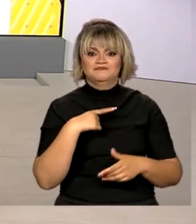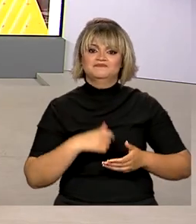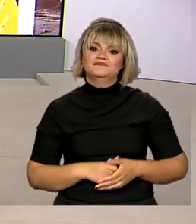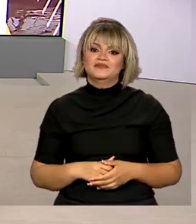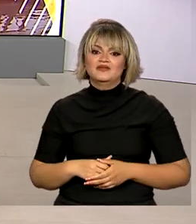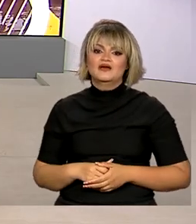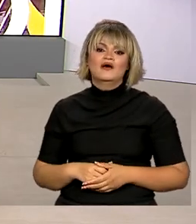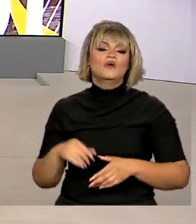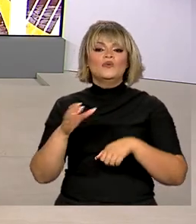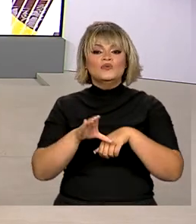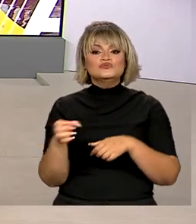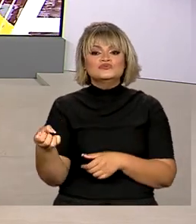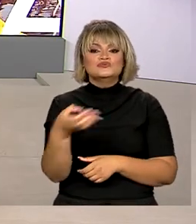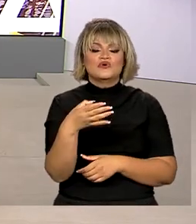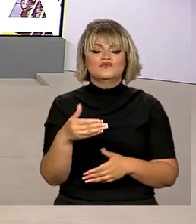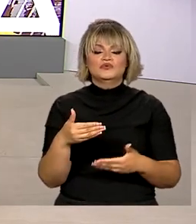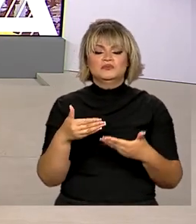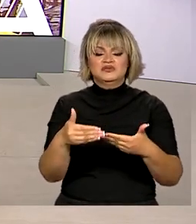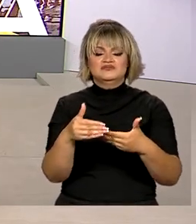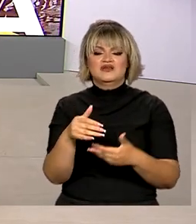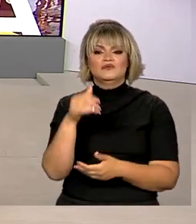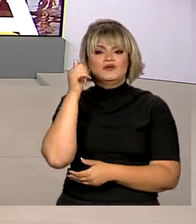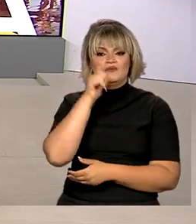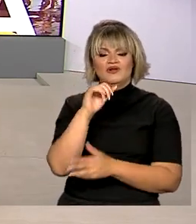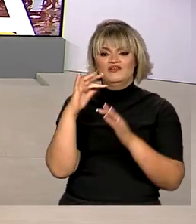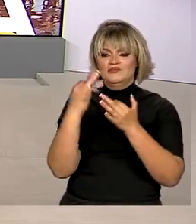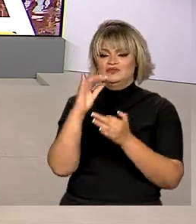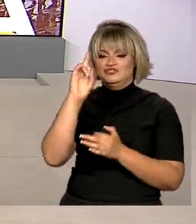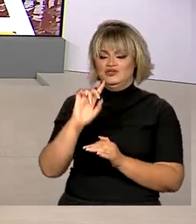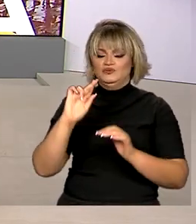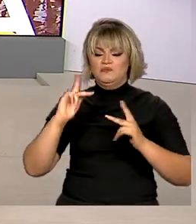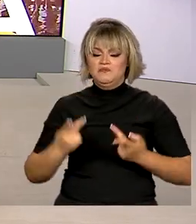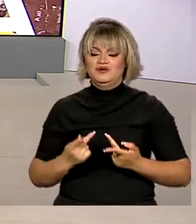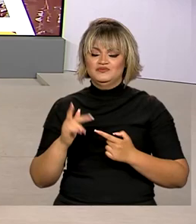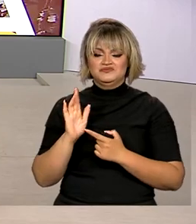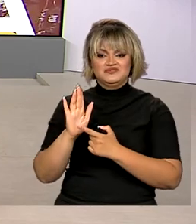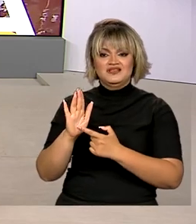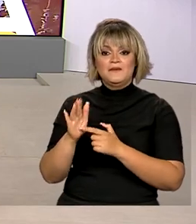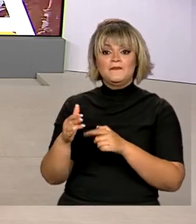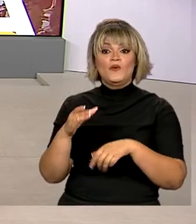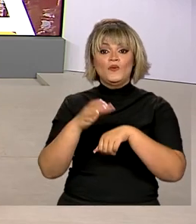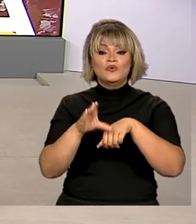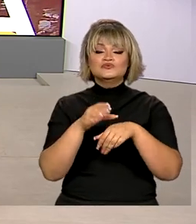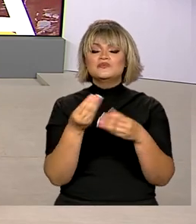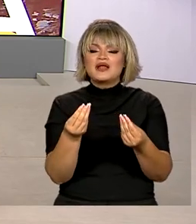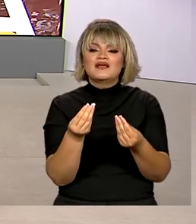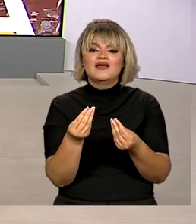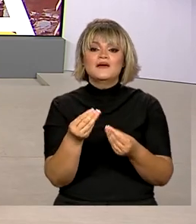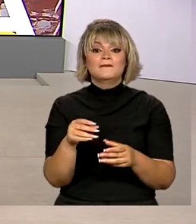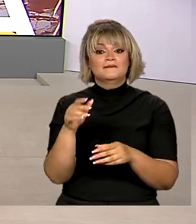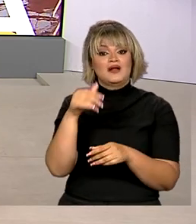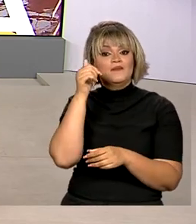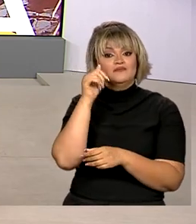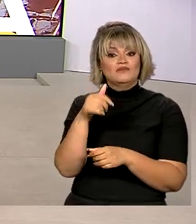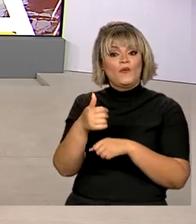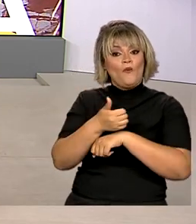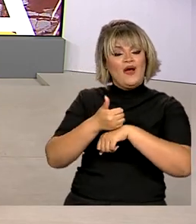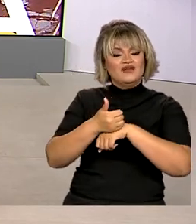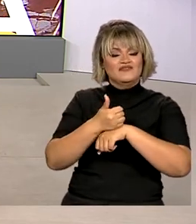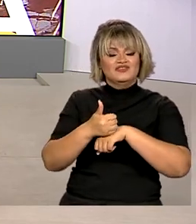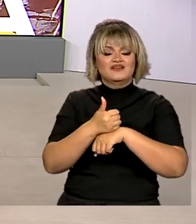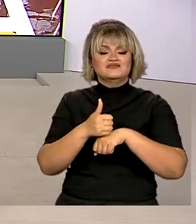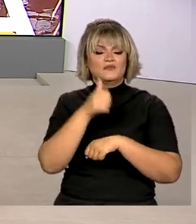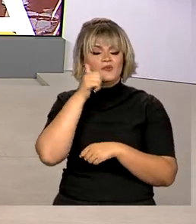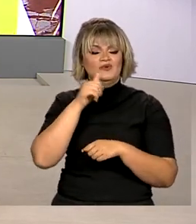Um novo curso lançado pelo Ministério da Mulher, da Família e dos Direitos Humanos oferece oportunidades de qualificação profissional e